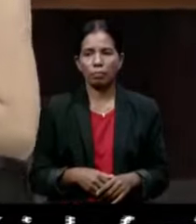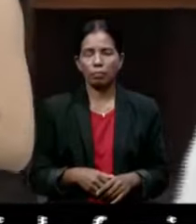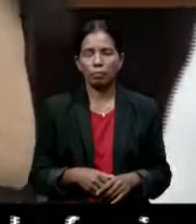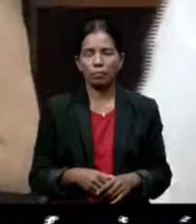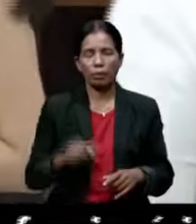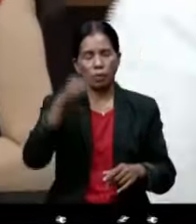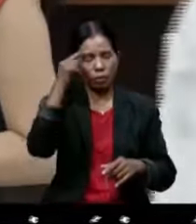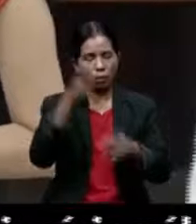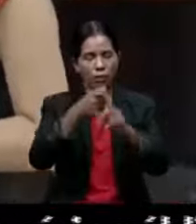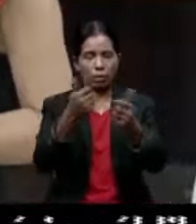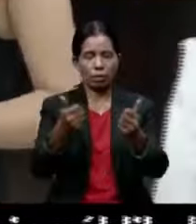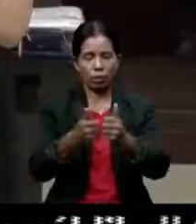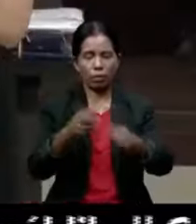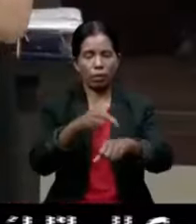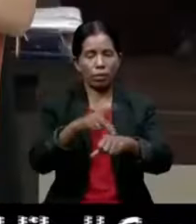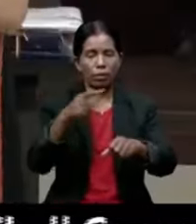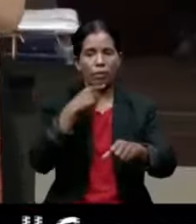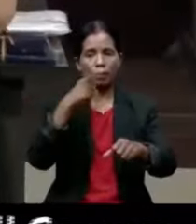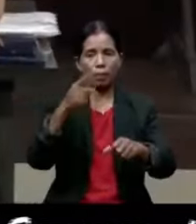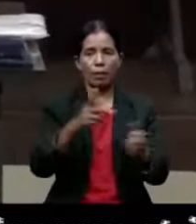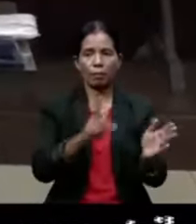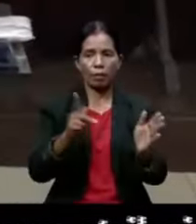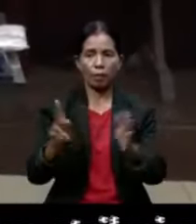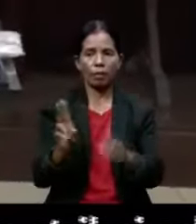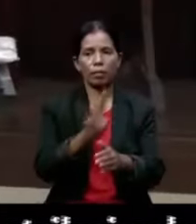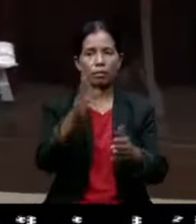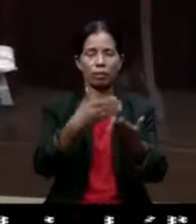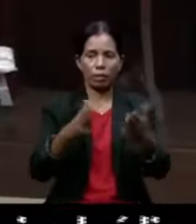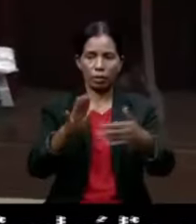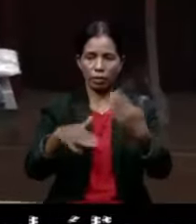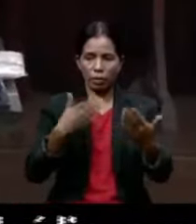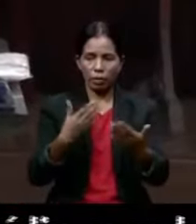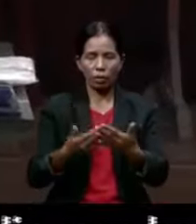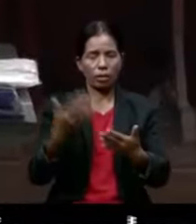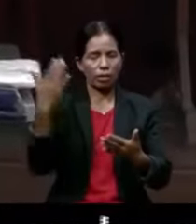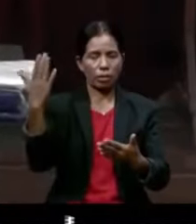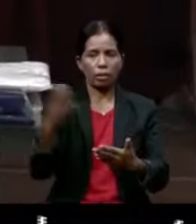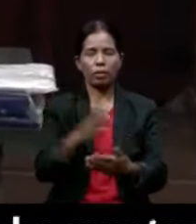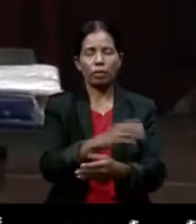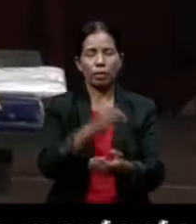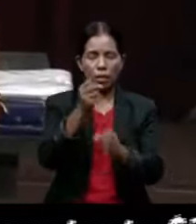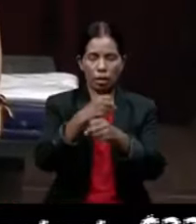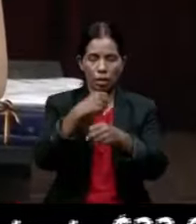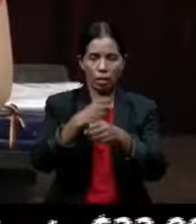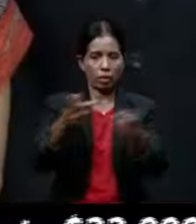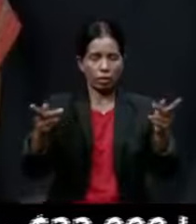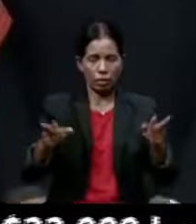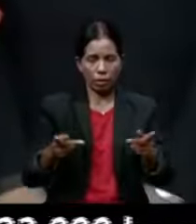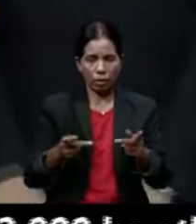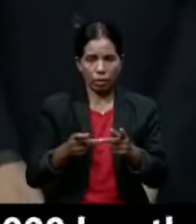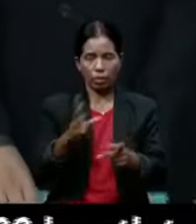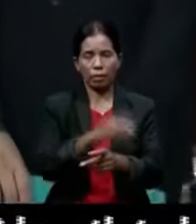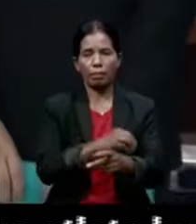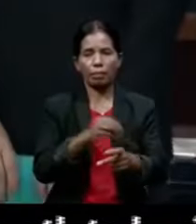Autoridade Nacional Petróleo no Mineral Mos, plano ONA utiliza facilidade Sira e a Baiundang, onde instala armazenamento, captura de